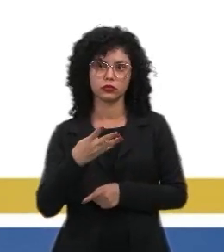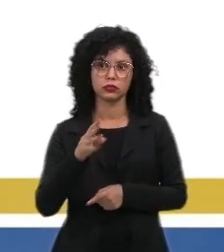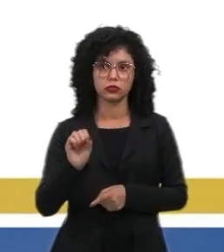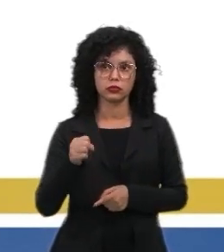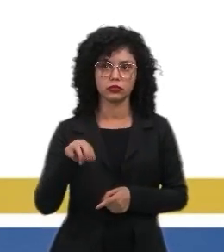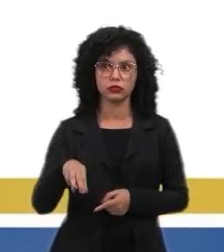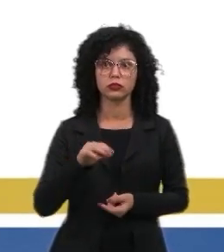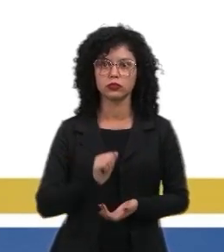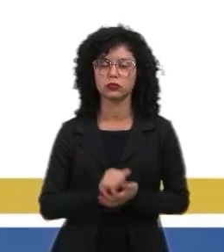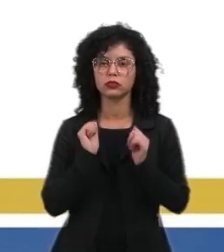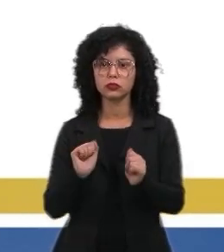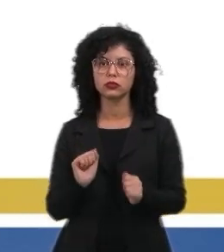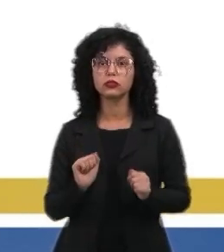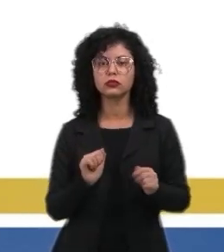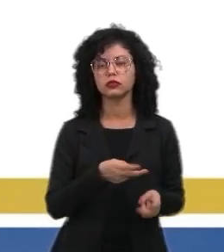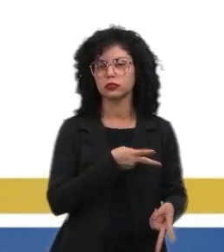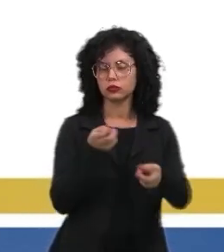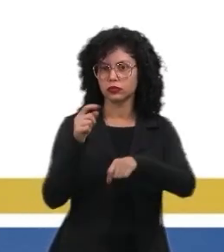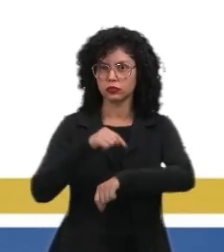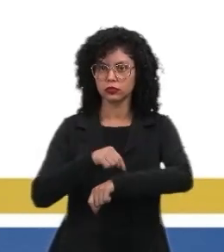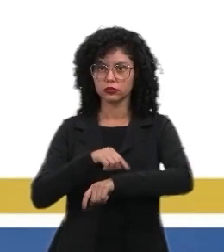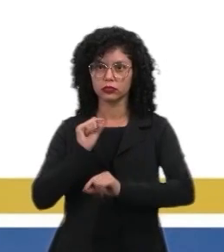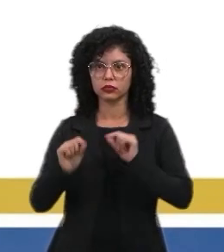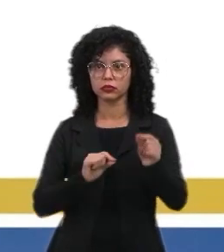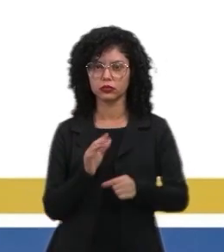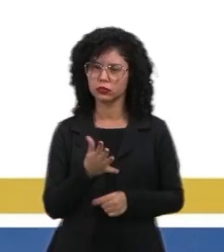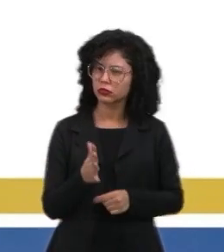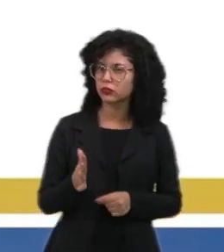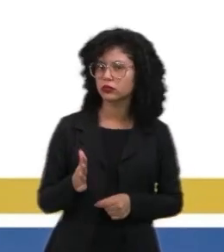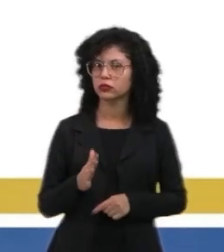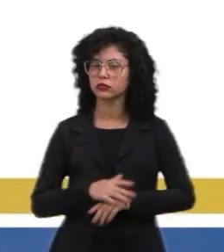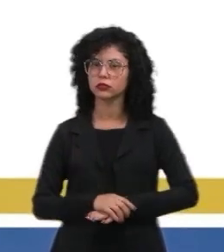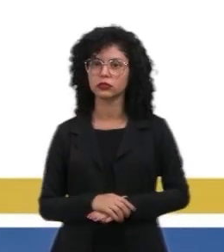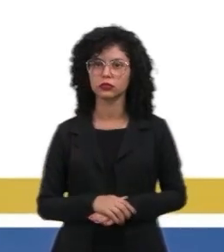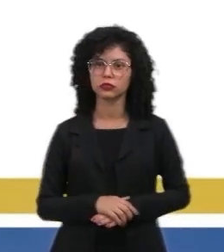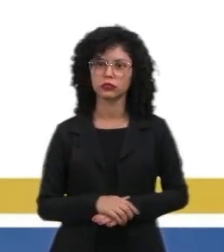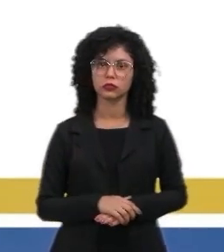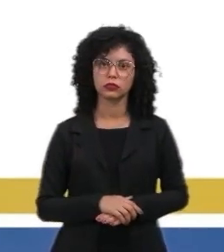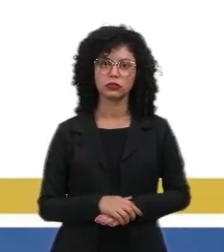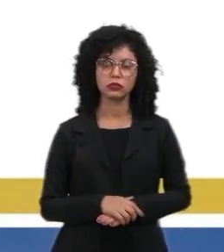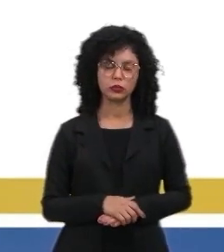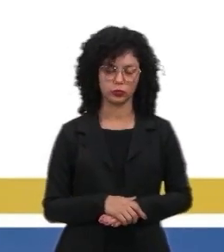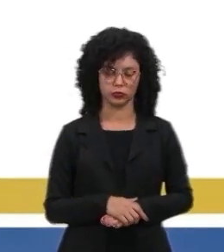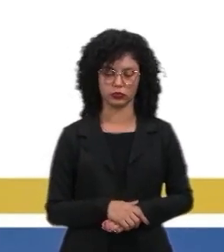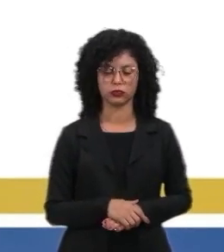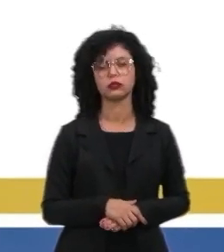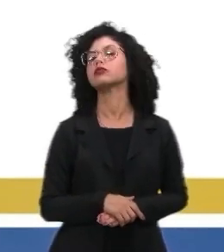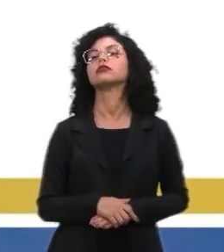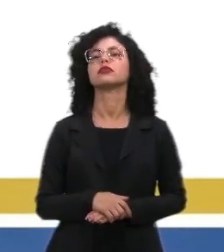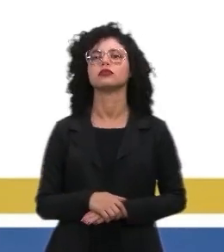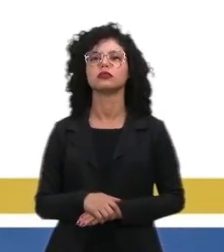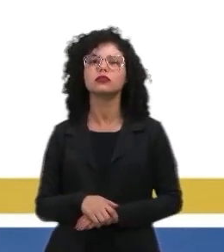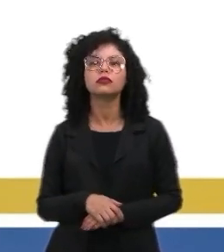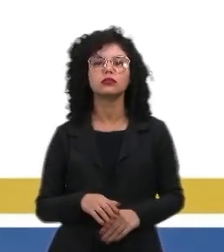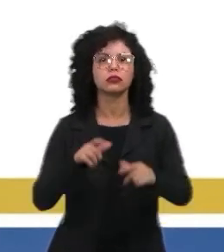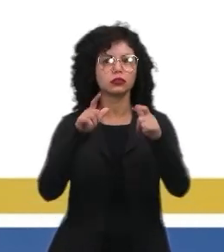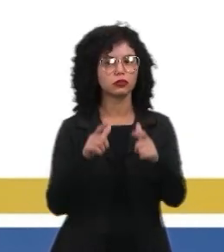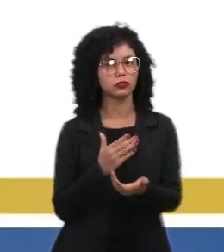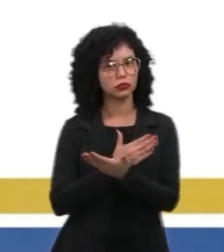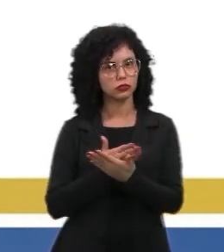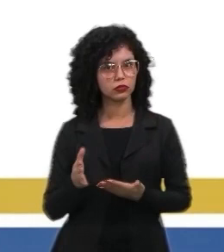98,48 metros, podemos estimar que o tempo de voo do dardo foi de aproximadamente. Percebe? Ele dá o espaço inicial, que é